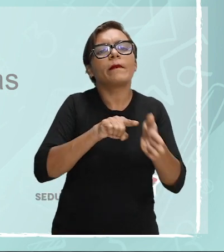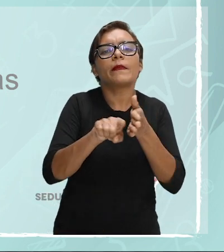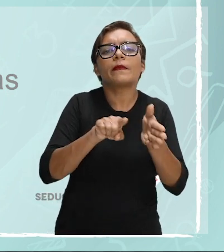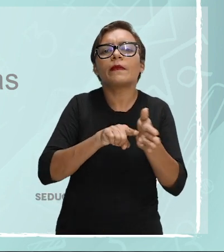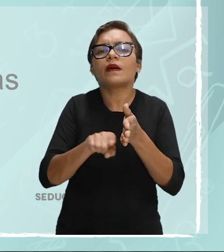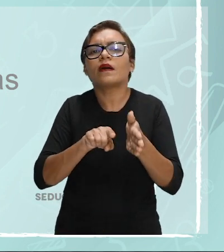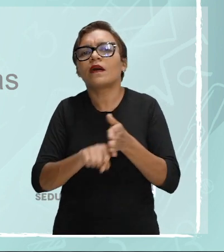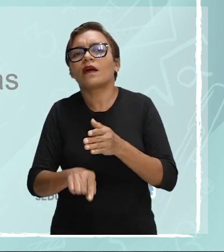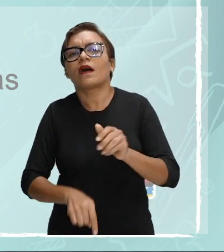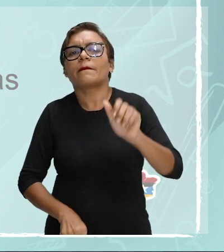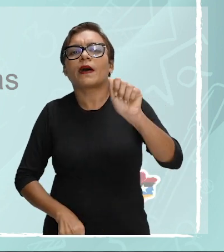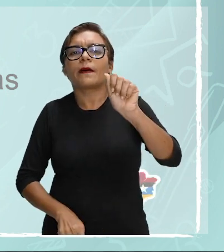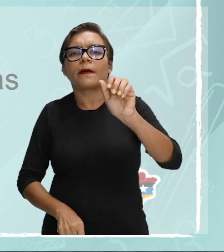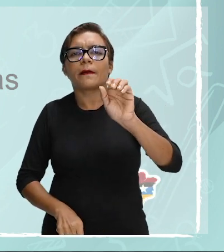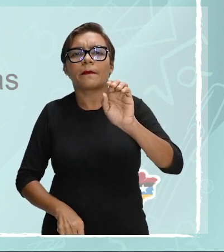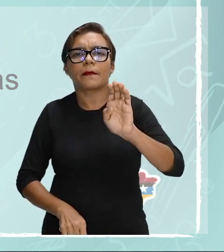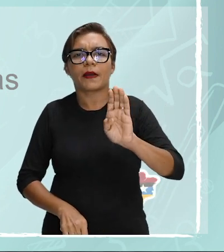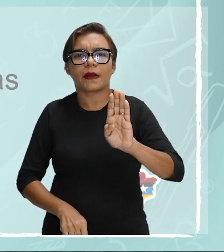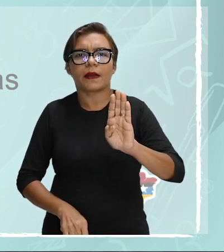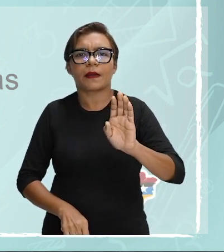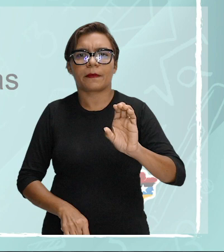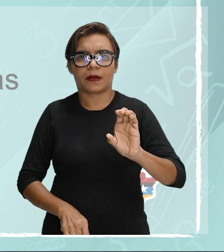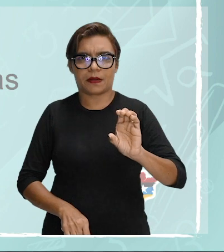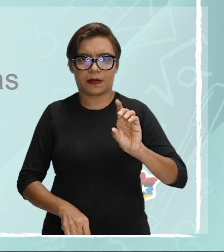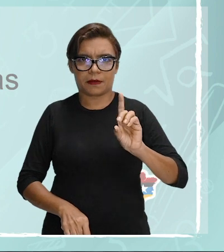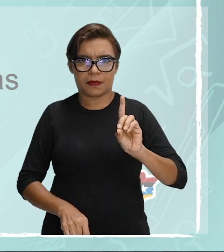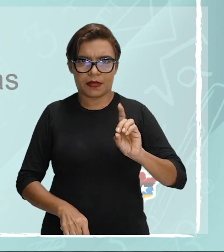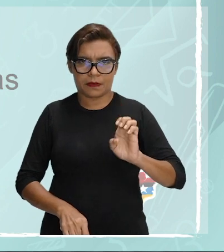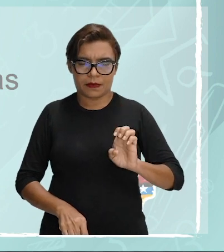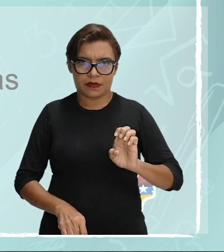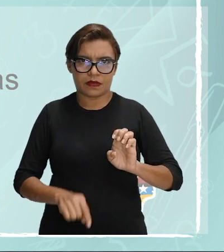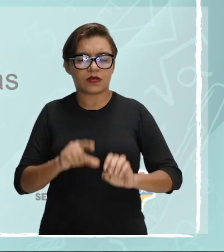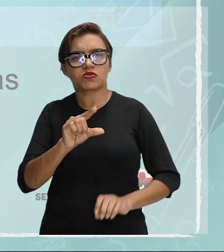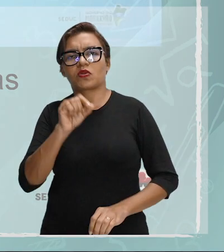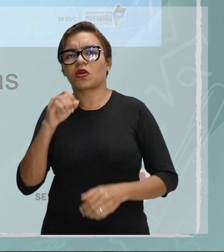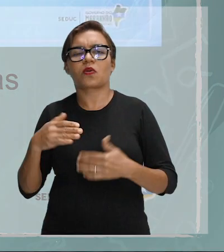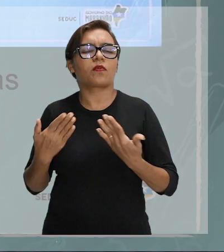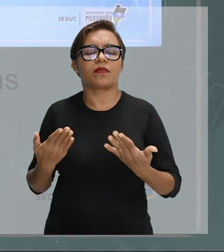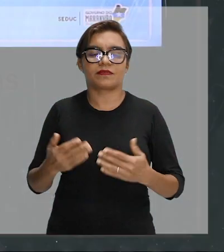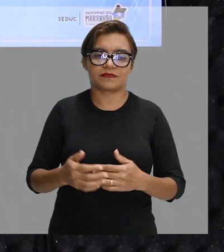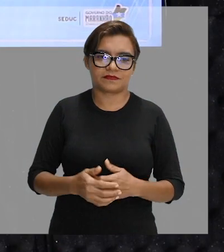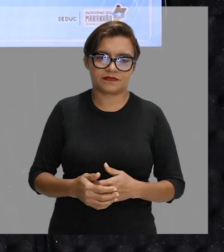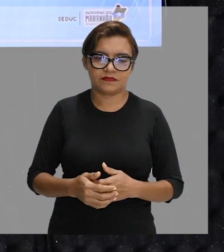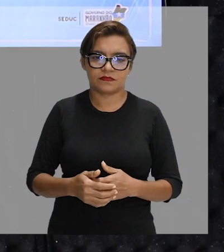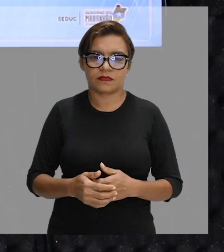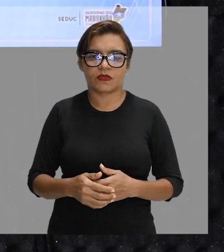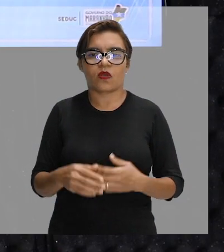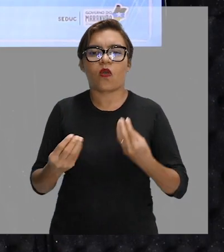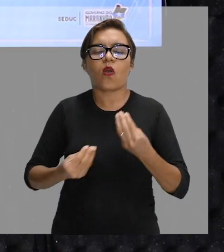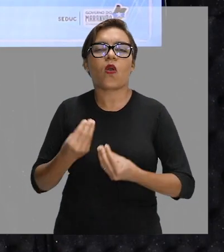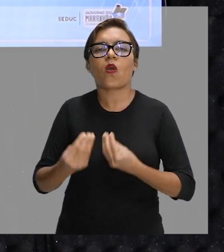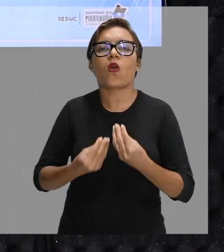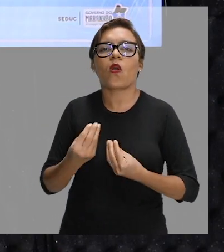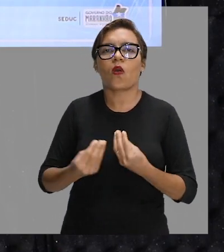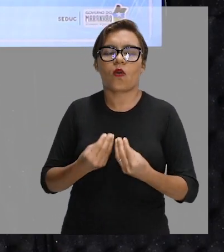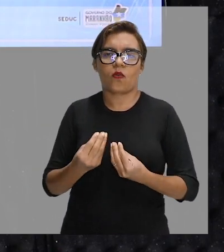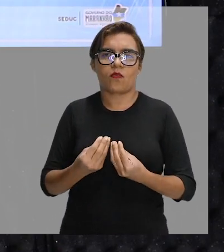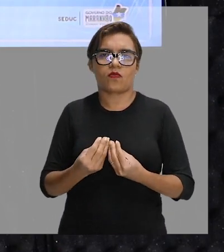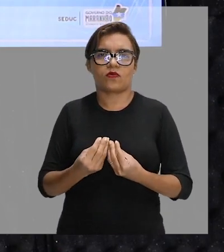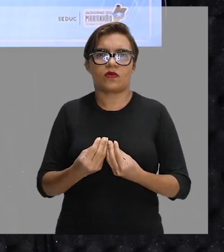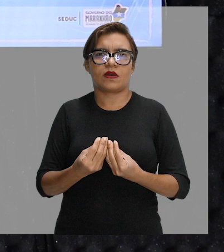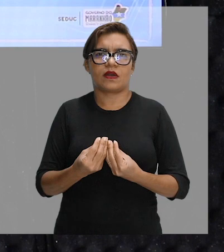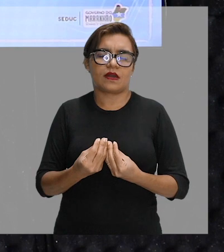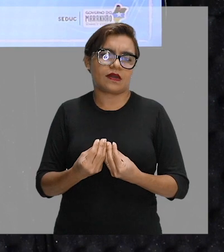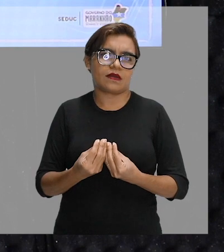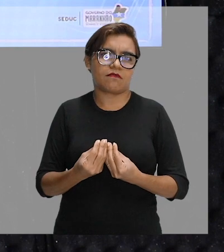a menor temperatura de solidificação? Ou seja, qual o efeito